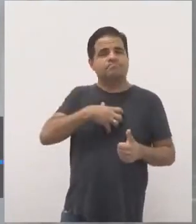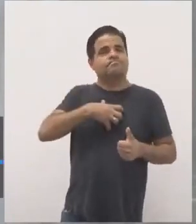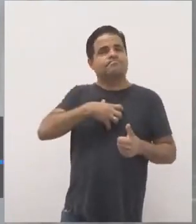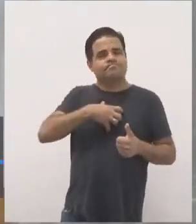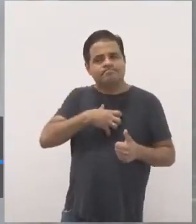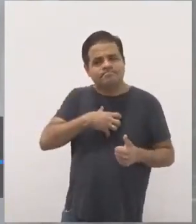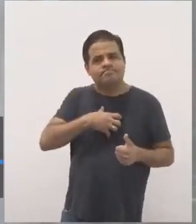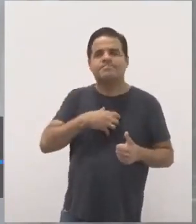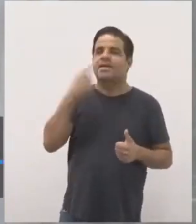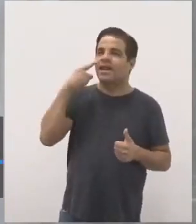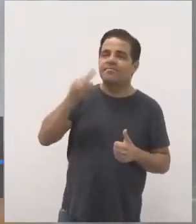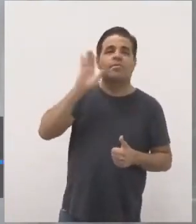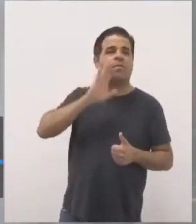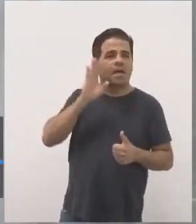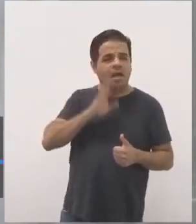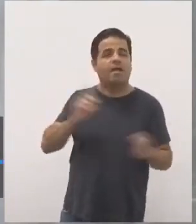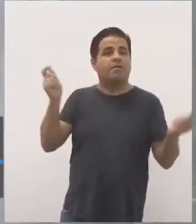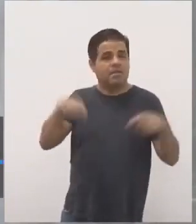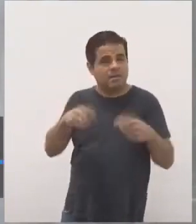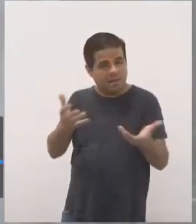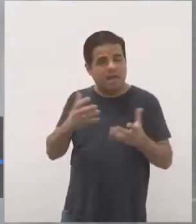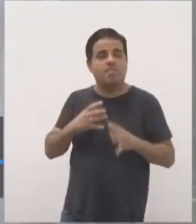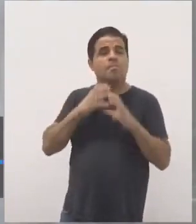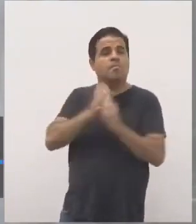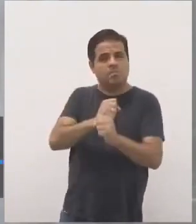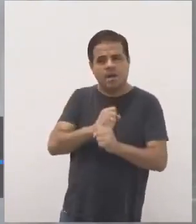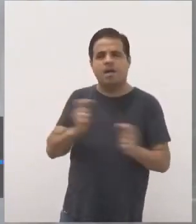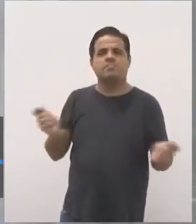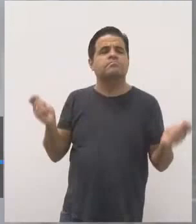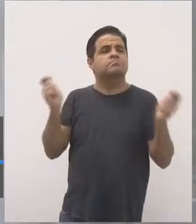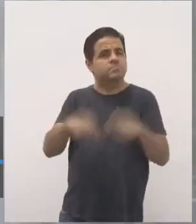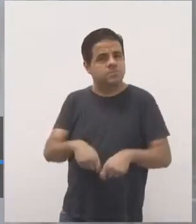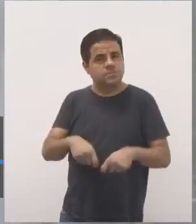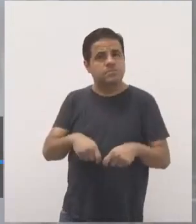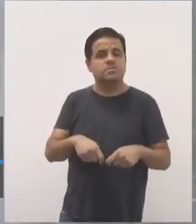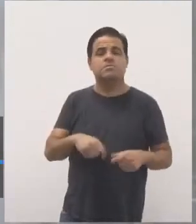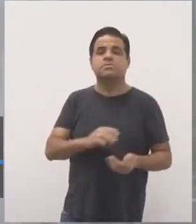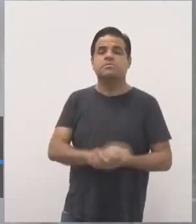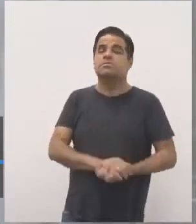inspirou, achou legal fazer, também pode ser somada. Então,